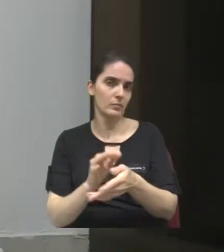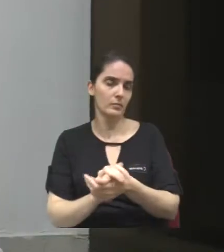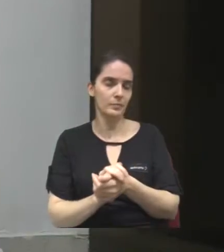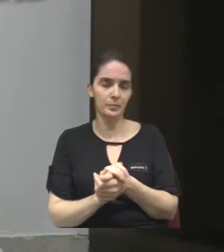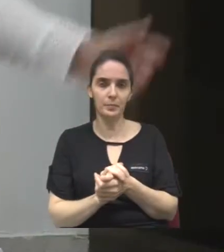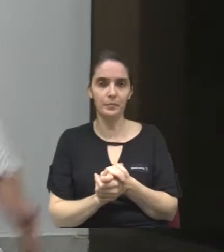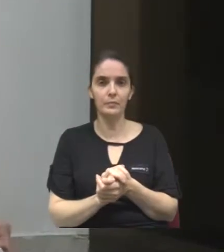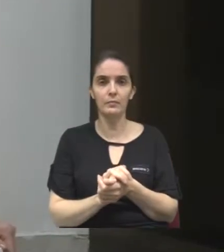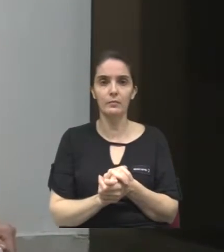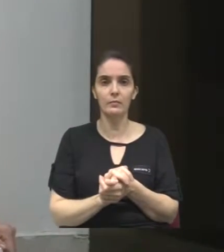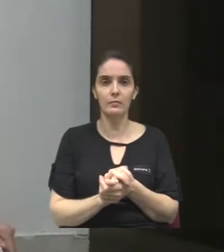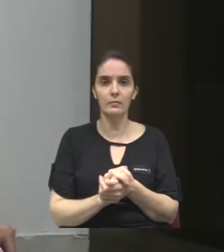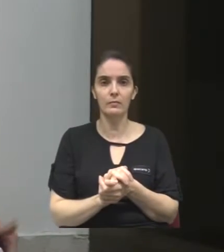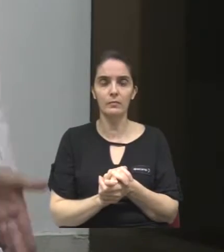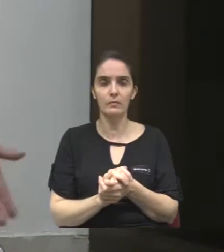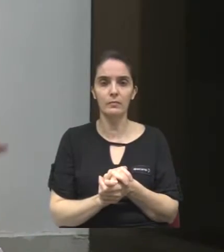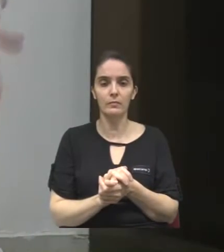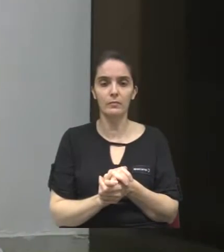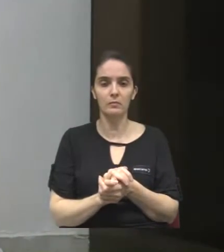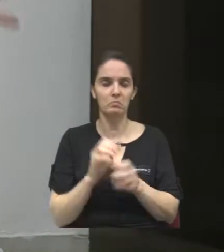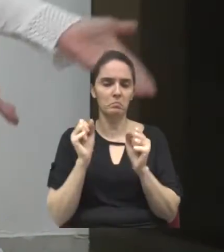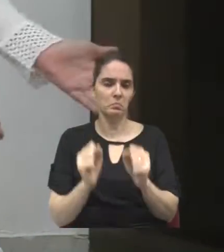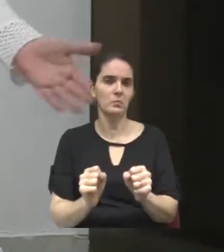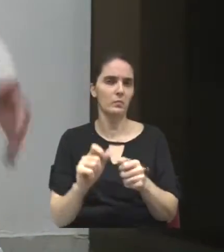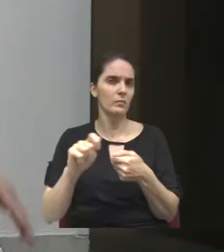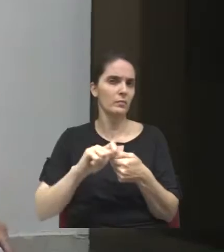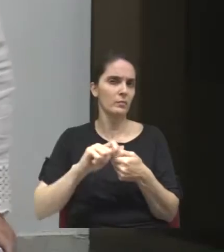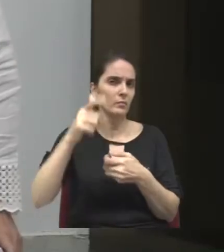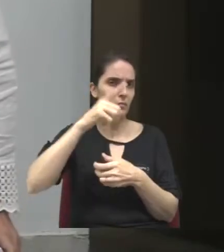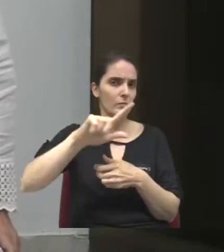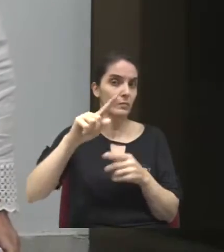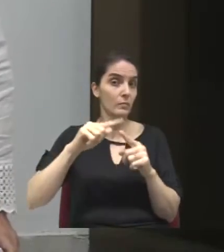tinha outra coisa para se fazer. Mas trata-se de uma empresa,